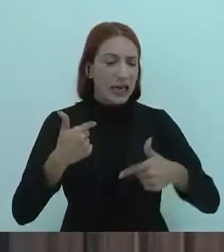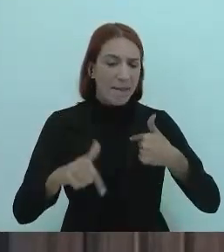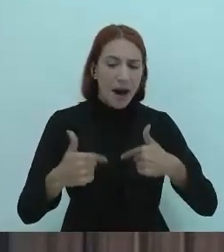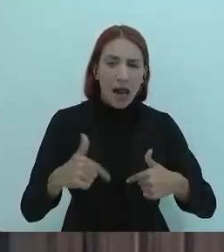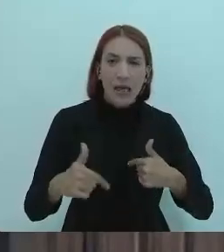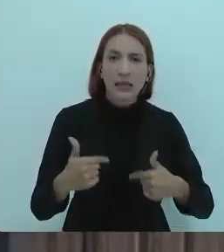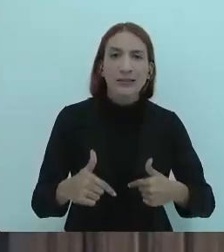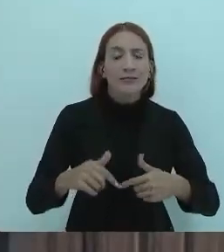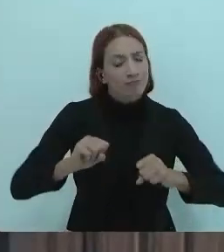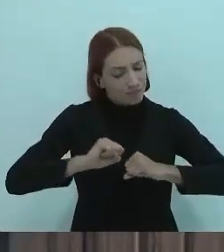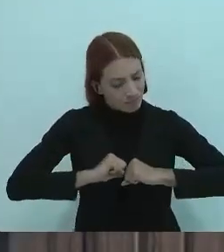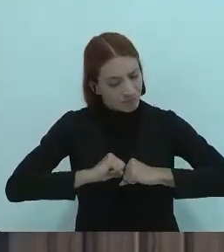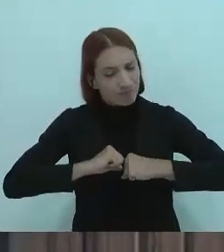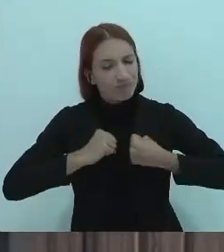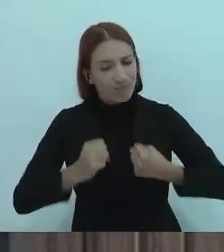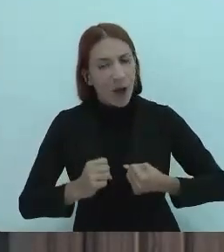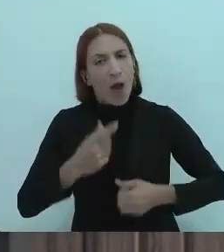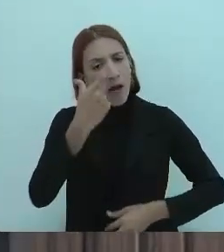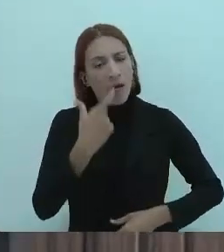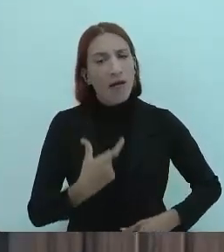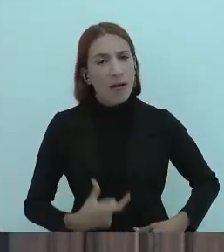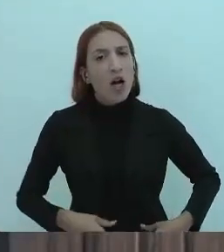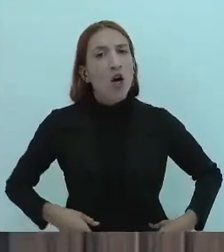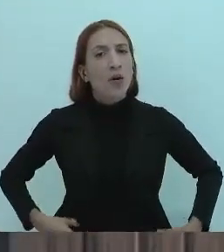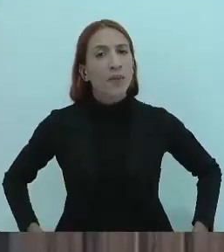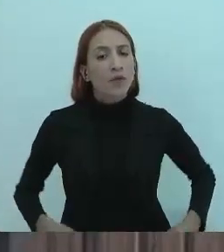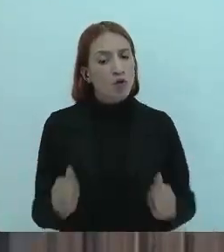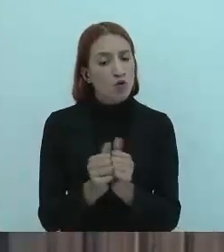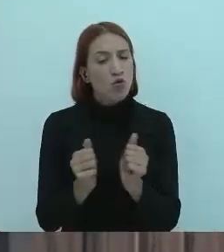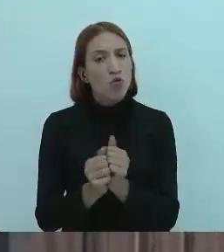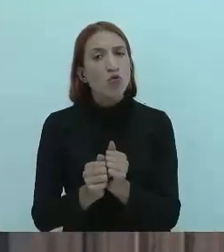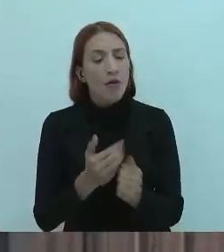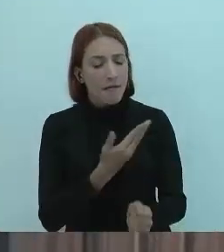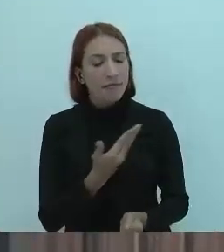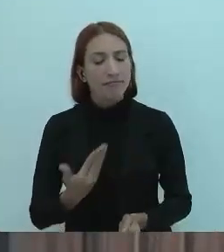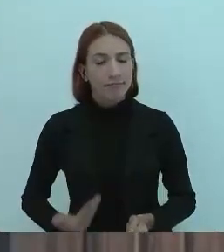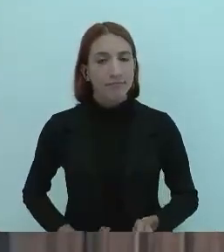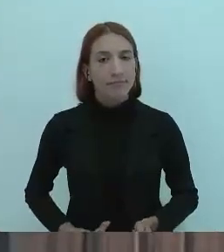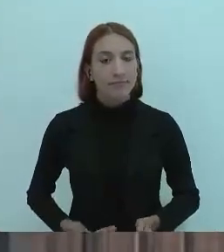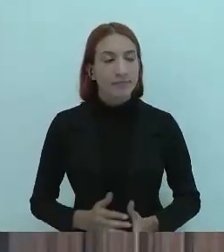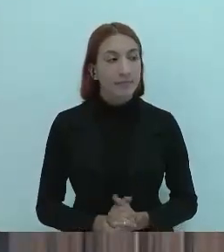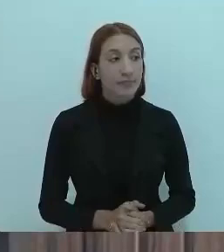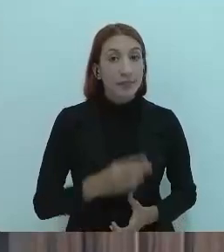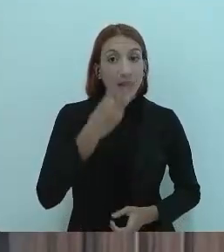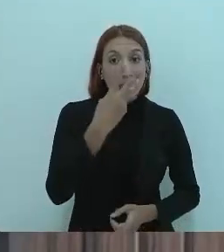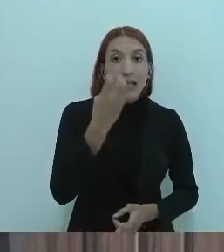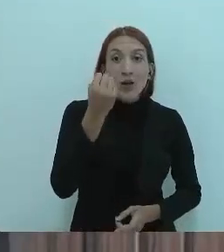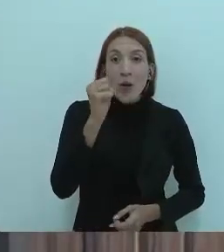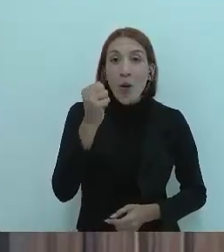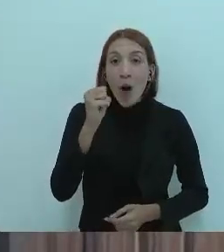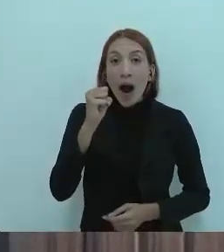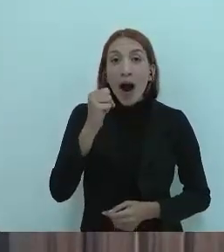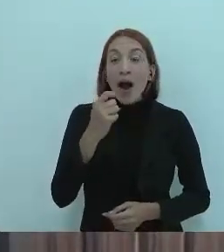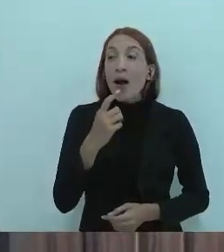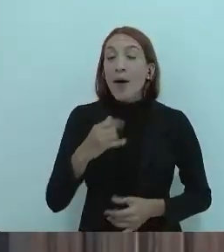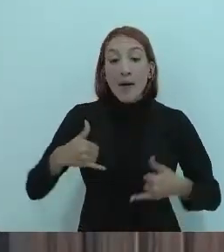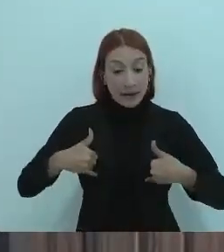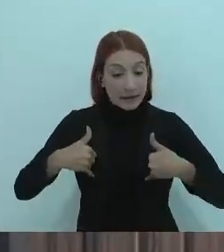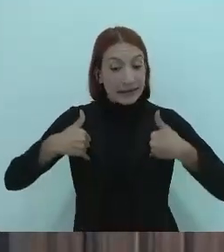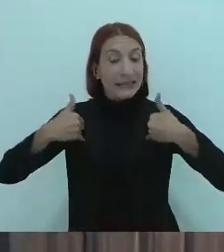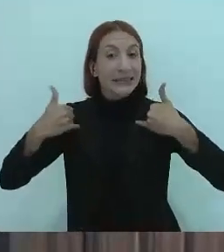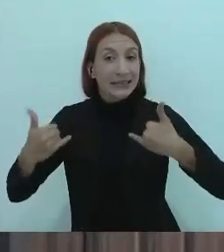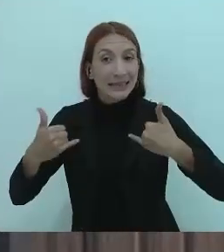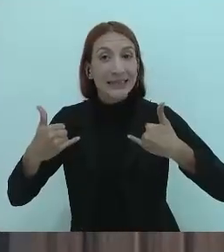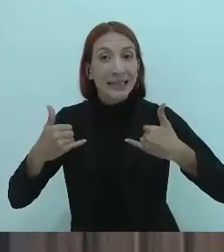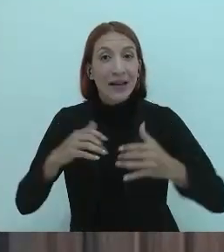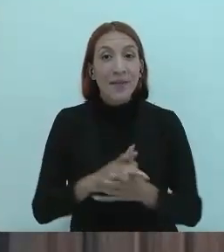ao empenho do vereador Jucélia e o prefeito Dr Marcelo militar 38 anos na nossa cidade Parabéns prefeito pela